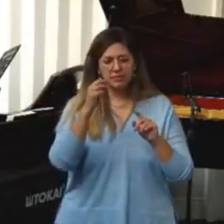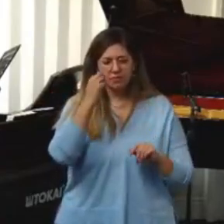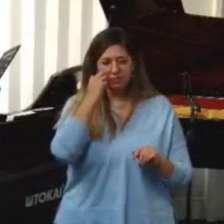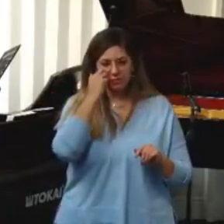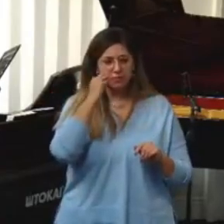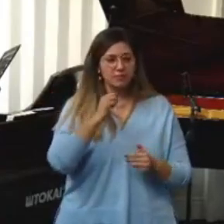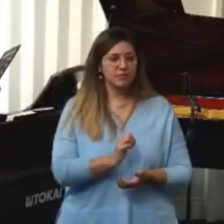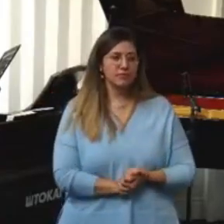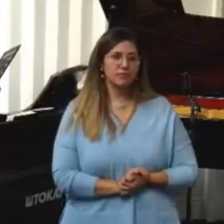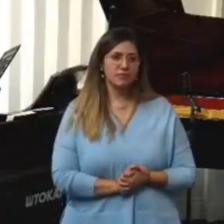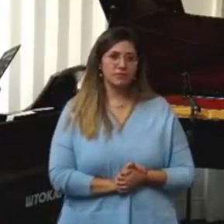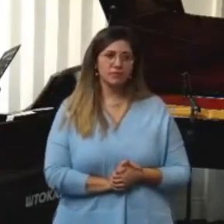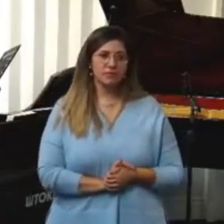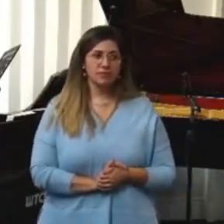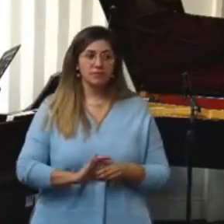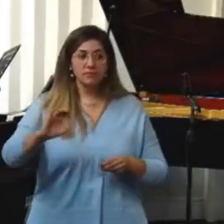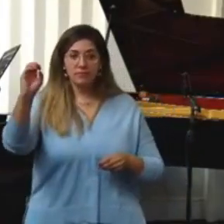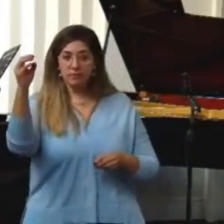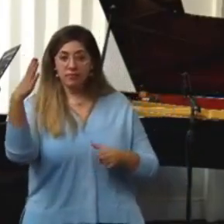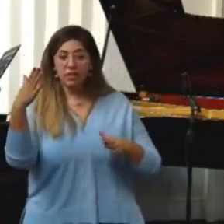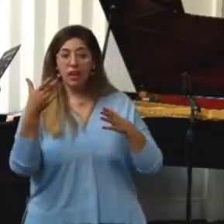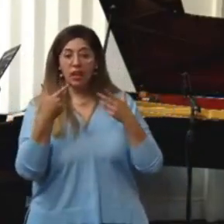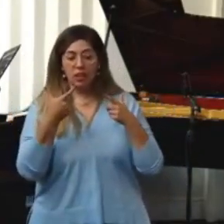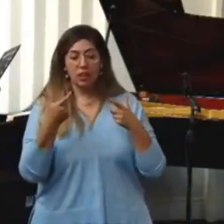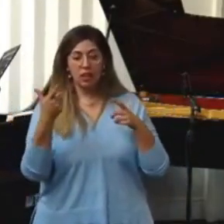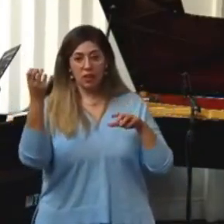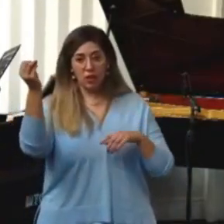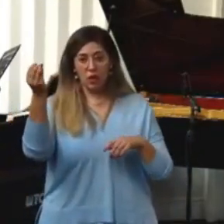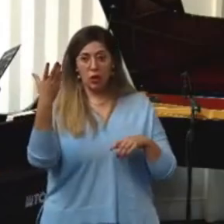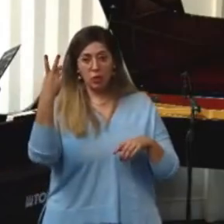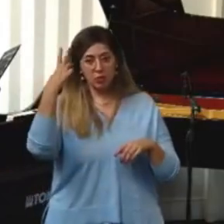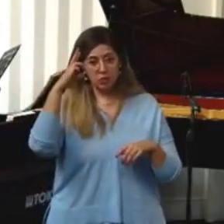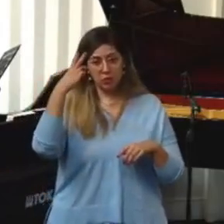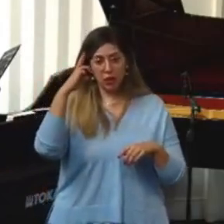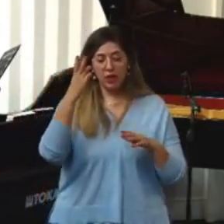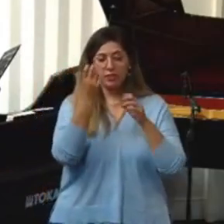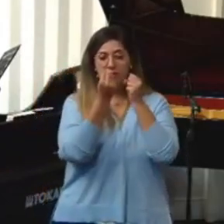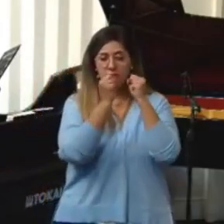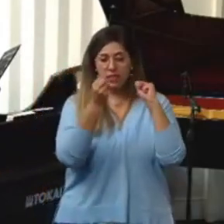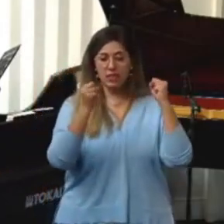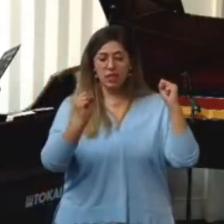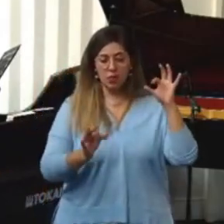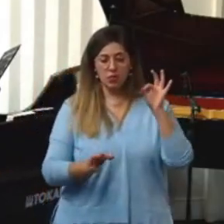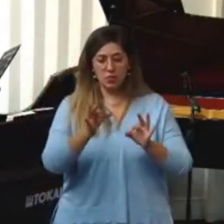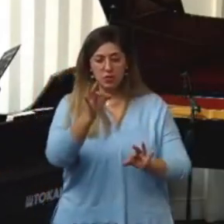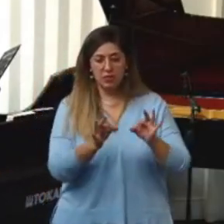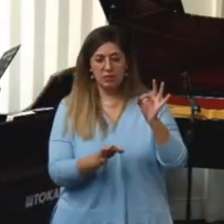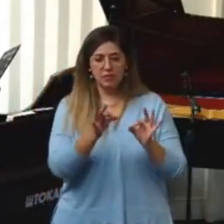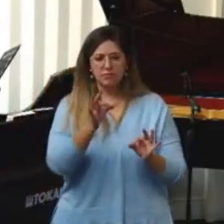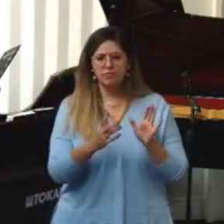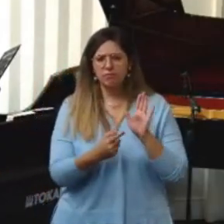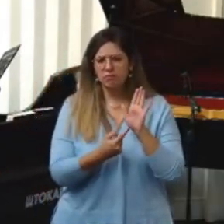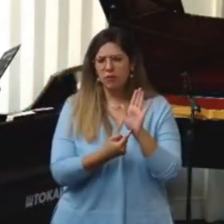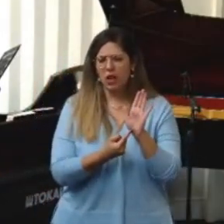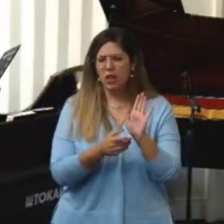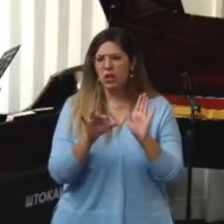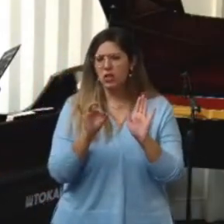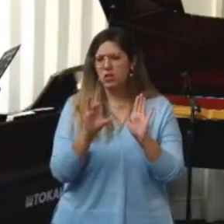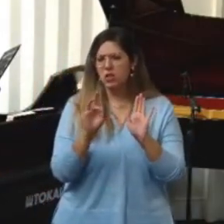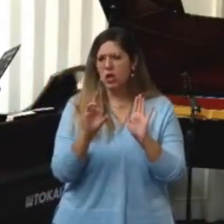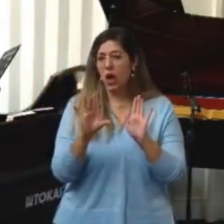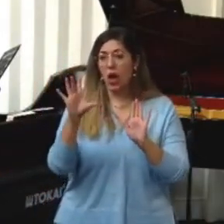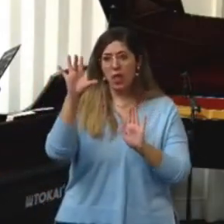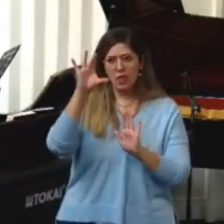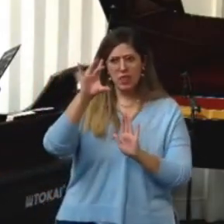essa pequena luz no período de Juízes através da vida de Sansão, ela não quer dizer que Deus vai